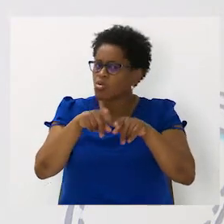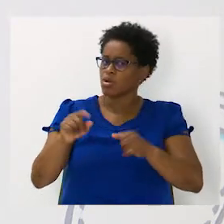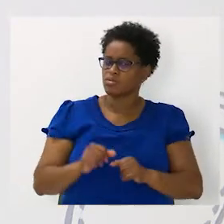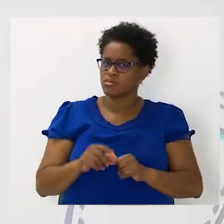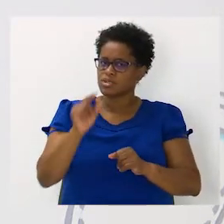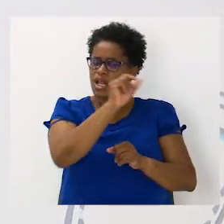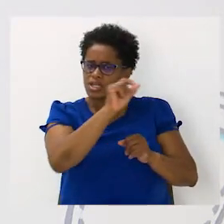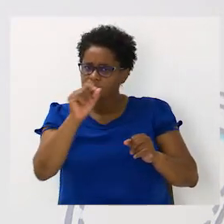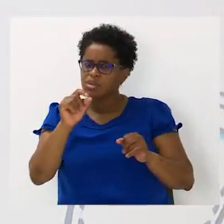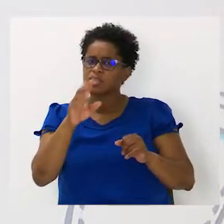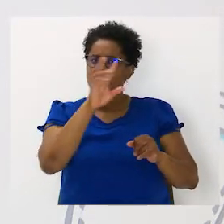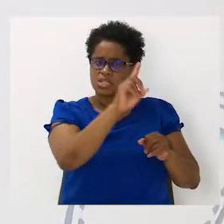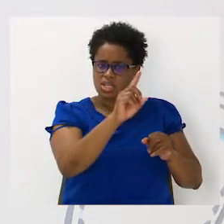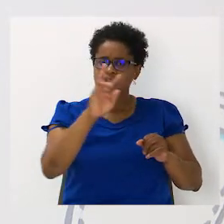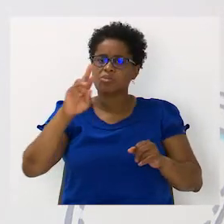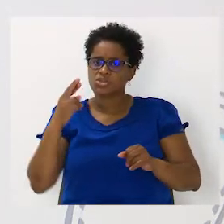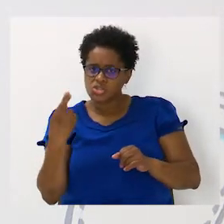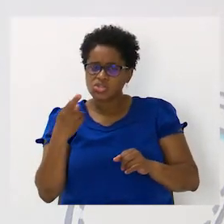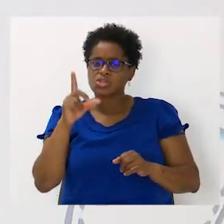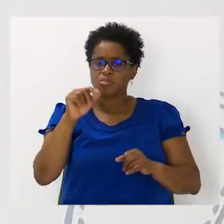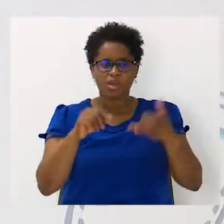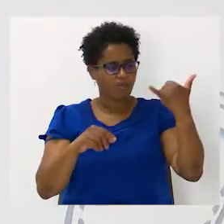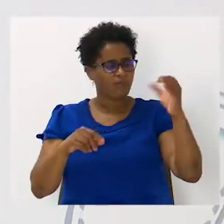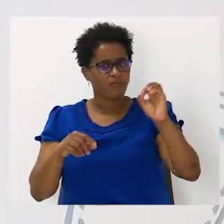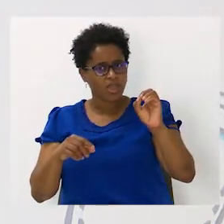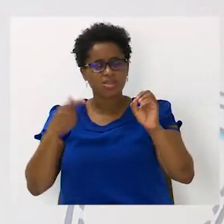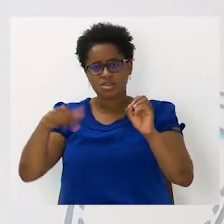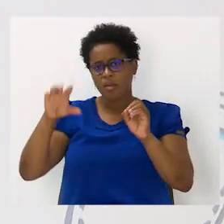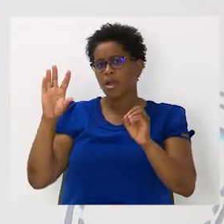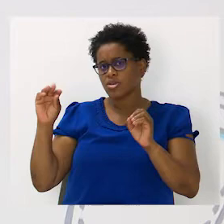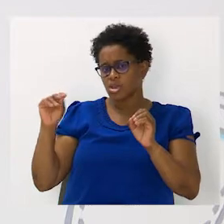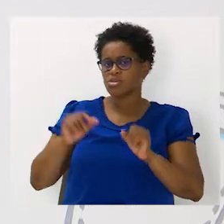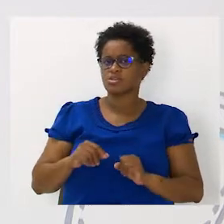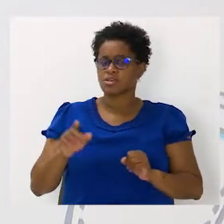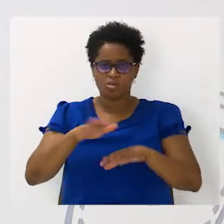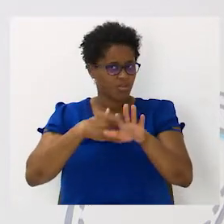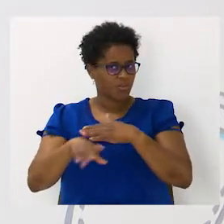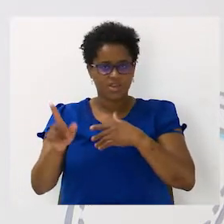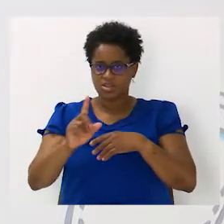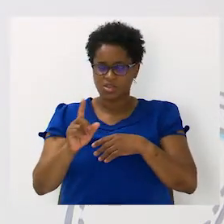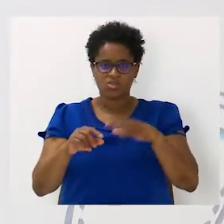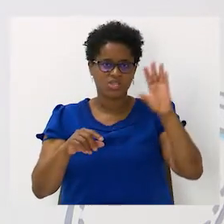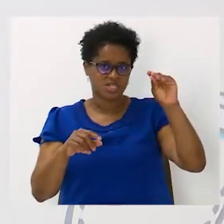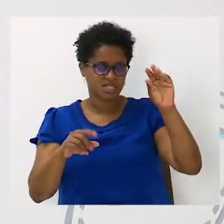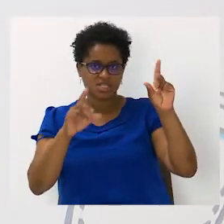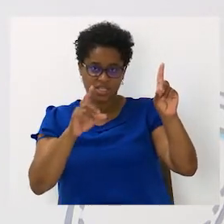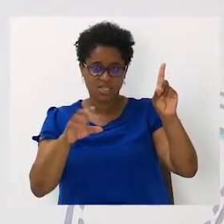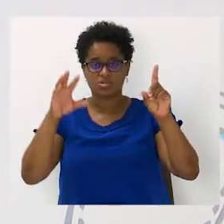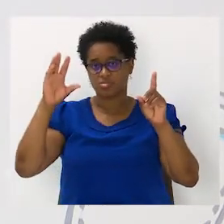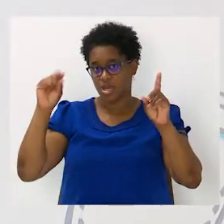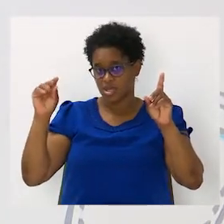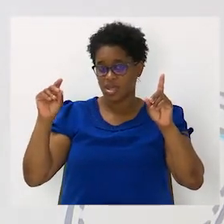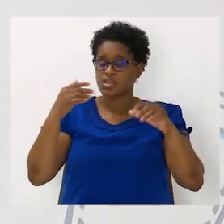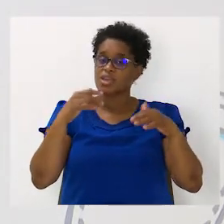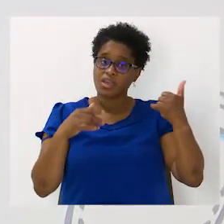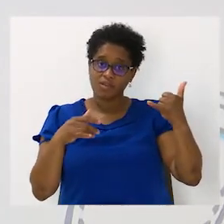x, assim como 20 está para 10. Não é para fazer 6 para 10 e 20 para x.